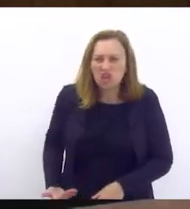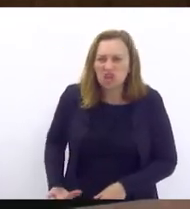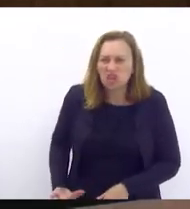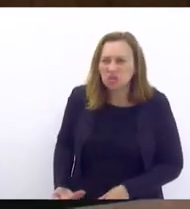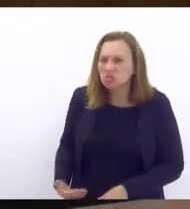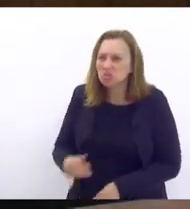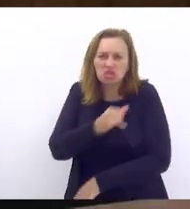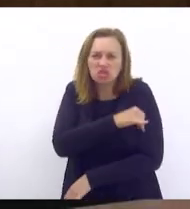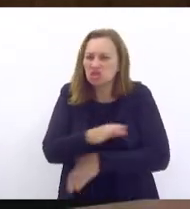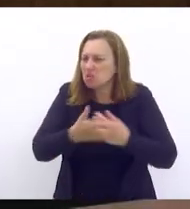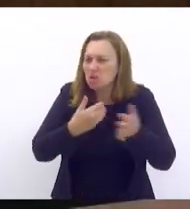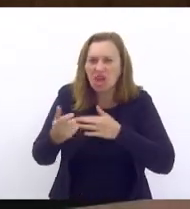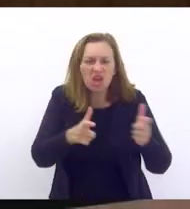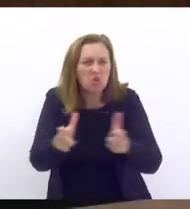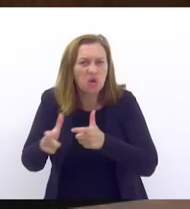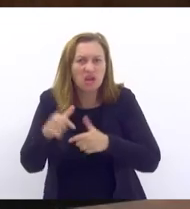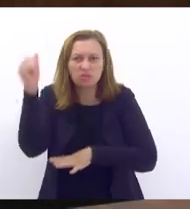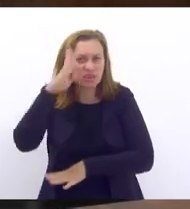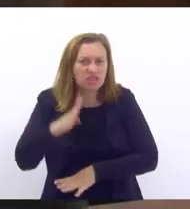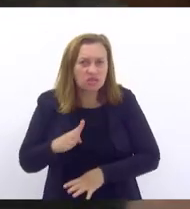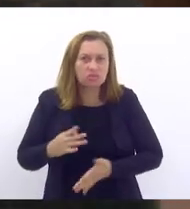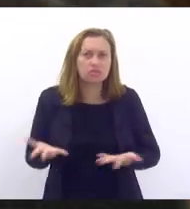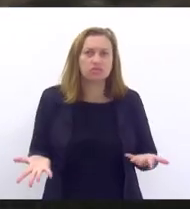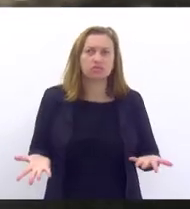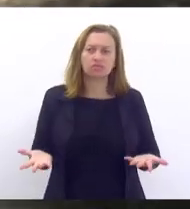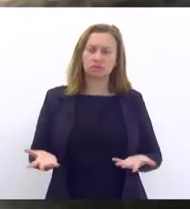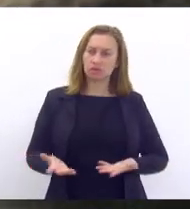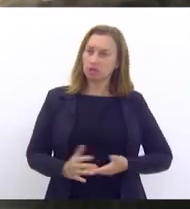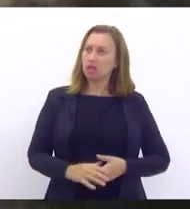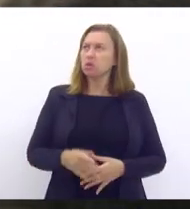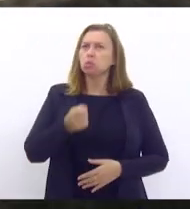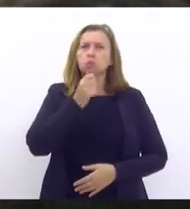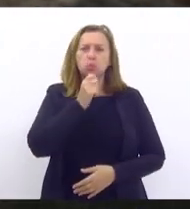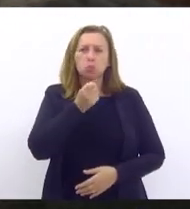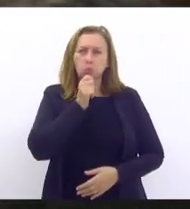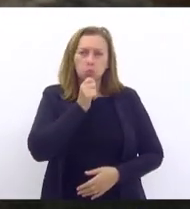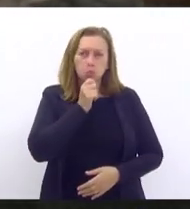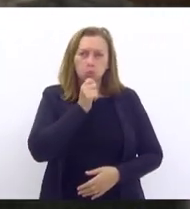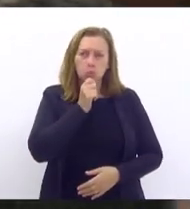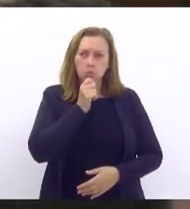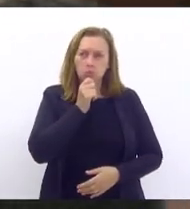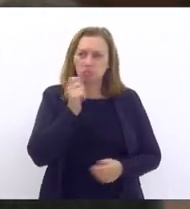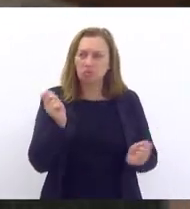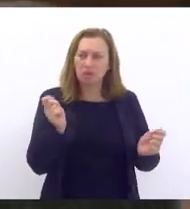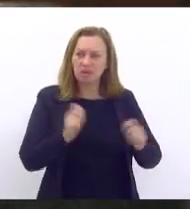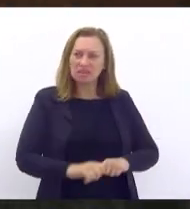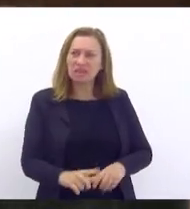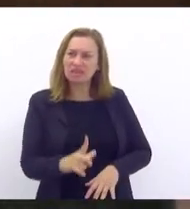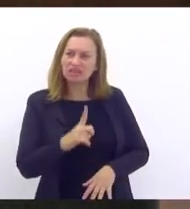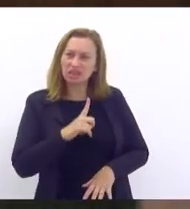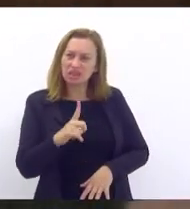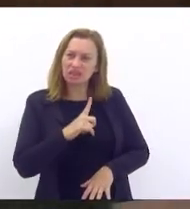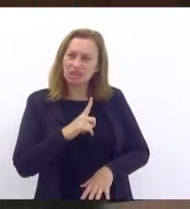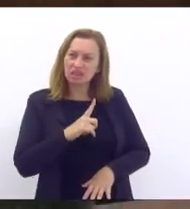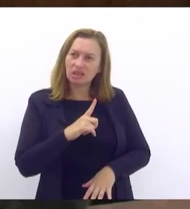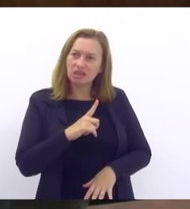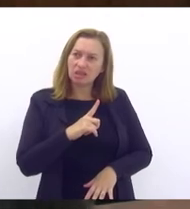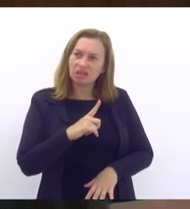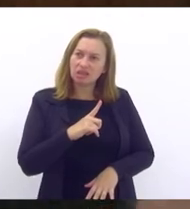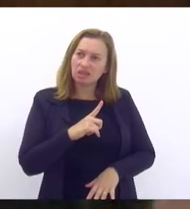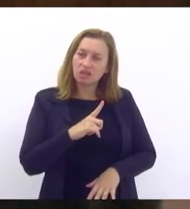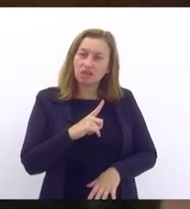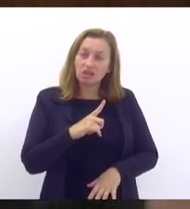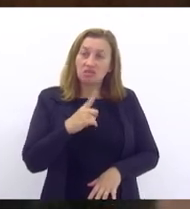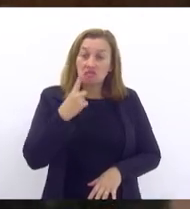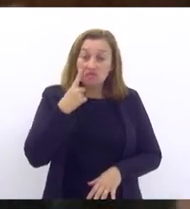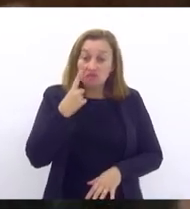Janeiro, em qualquer lugar do Brasil, nenhum deles é capaz de absorver tamanha